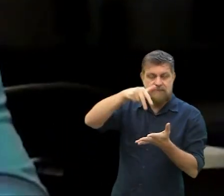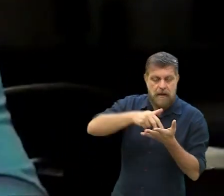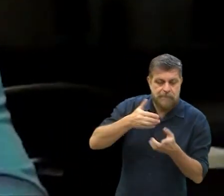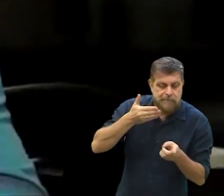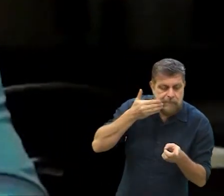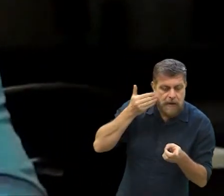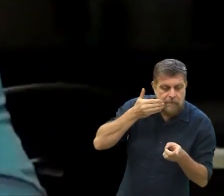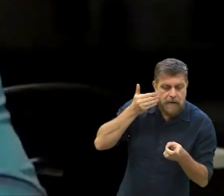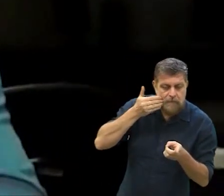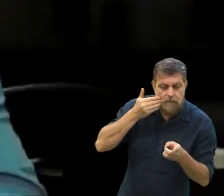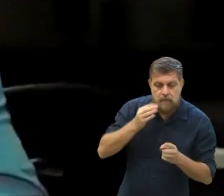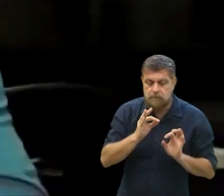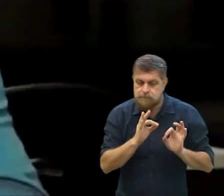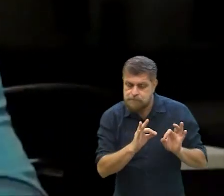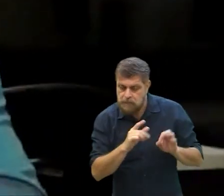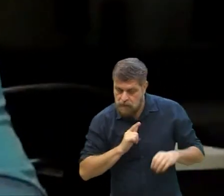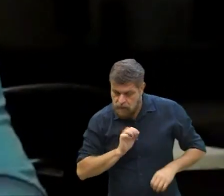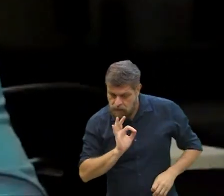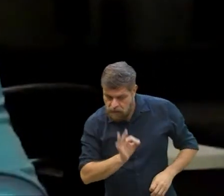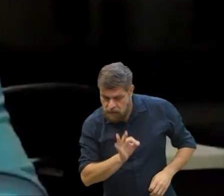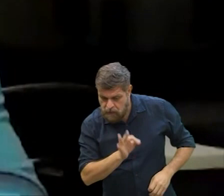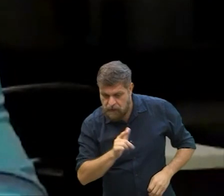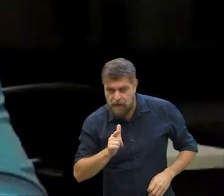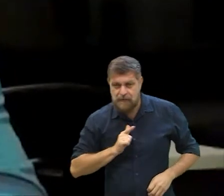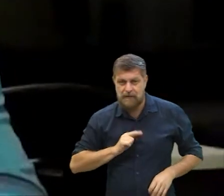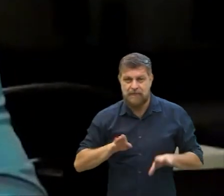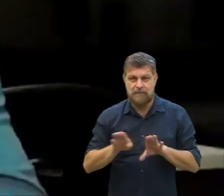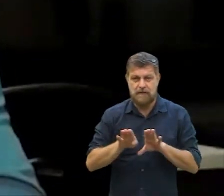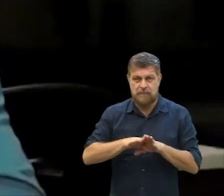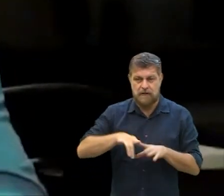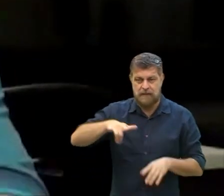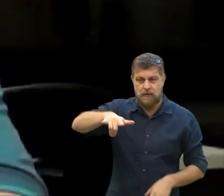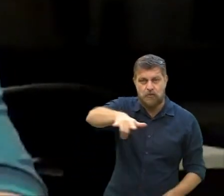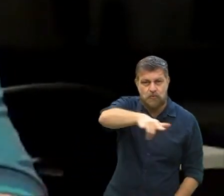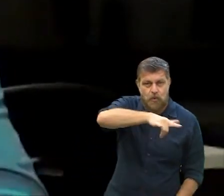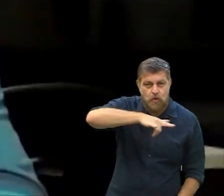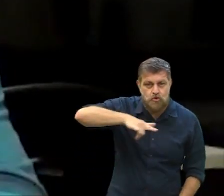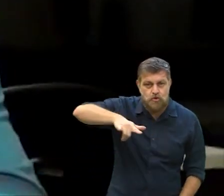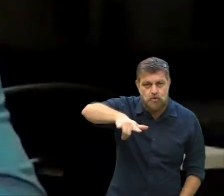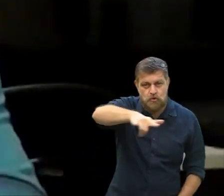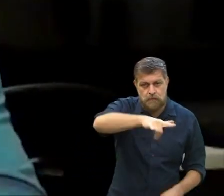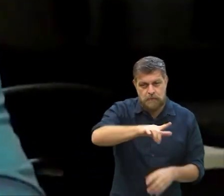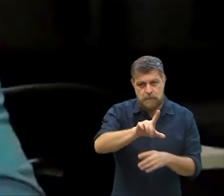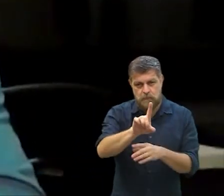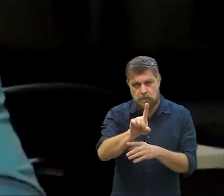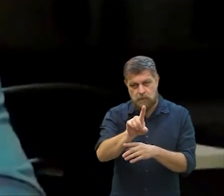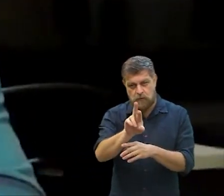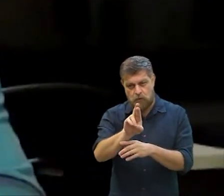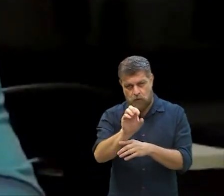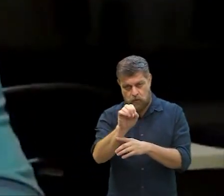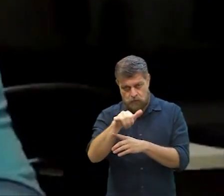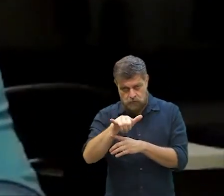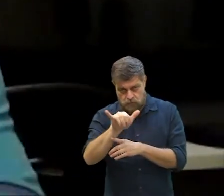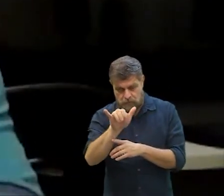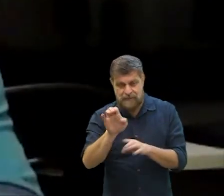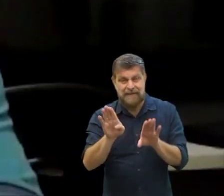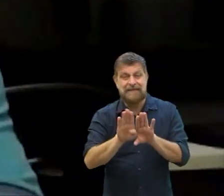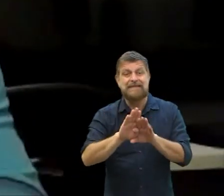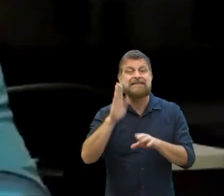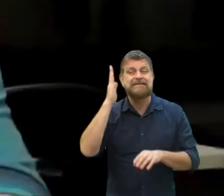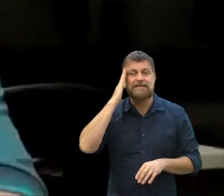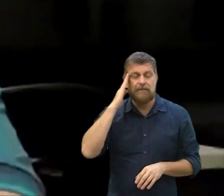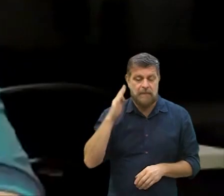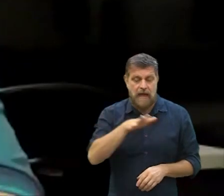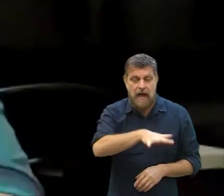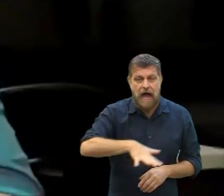para verificar, constatar, se necessário for, até usar o drone para dimensionar a área queimada e você ter esse